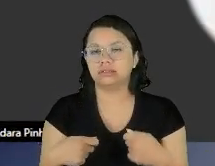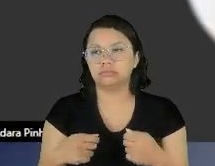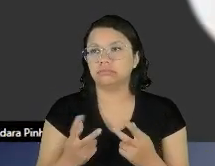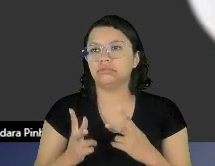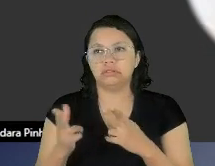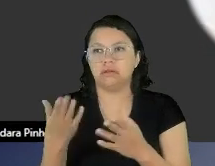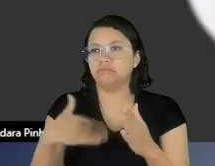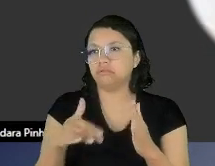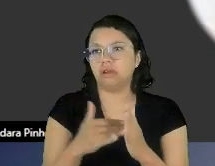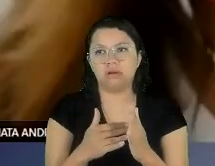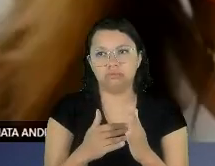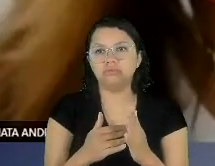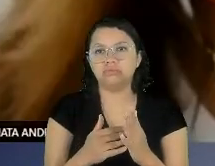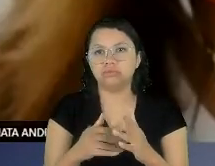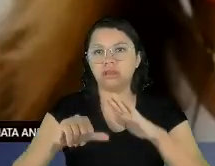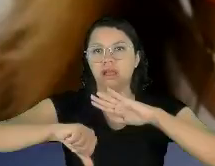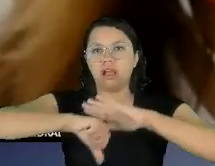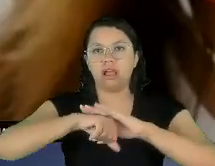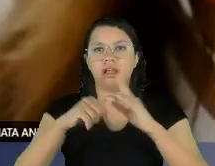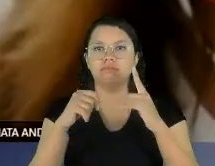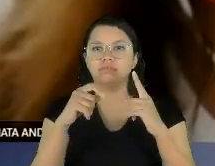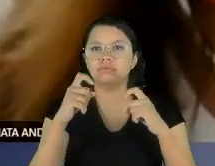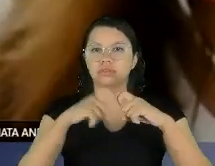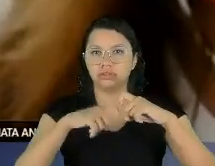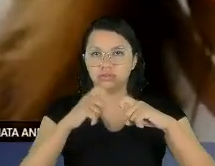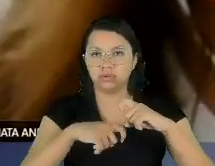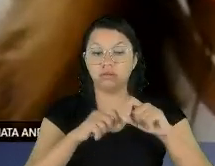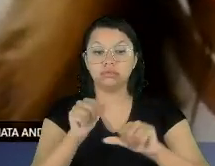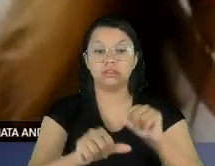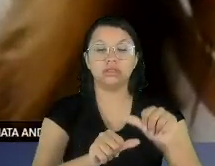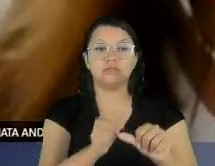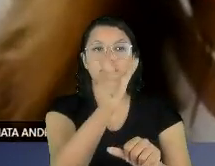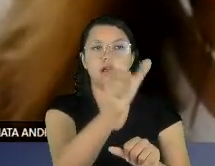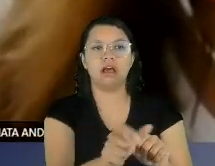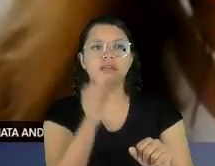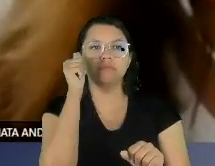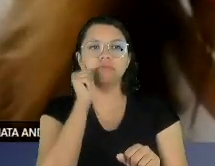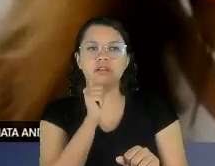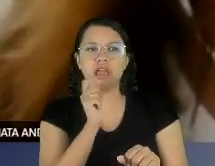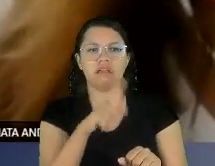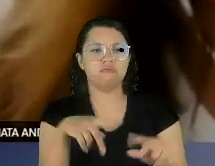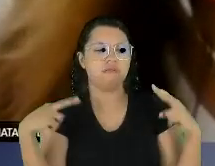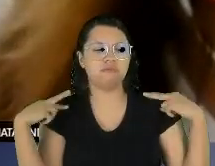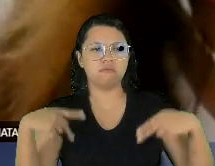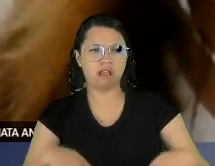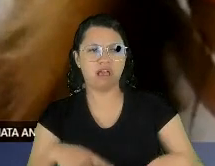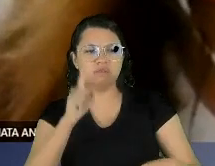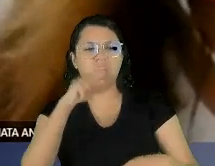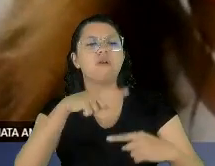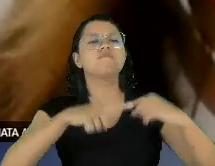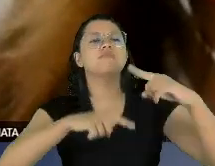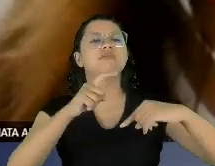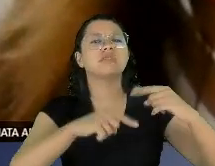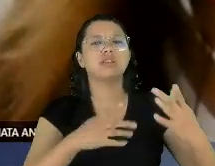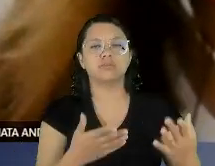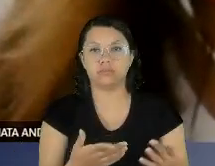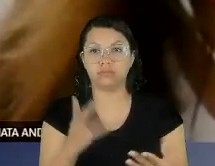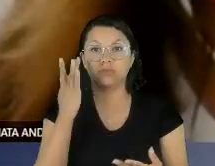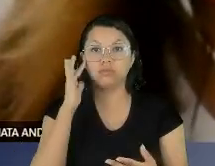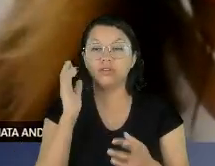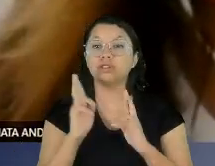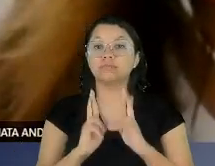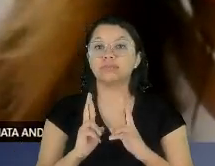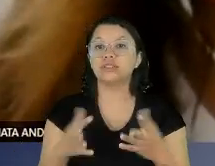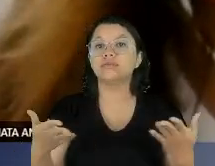como todos os delitos sexuais, a uma situação de objetificação e desumanização de mulheres. Acho que a expectativa